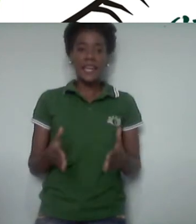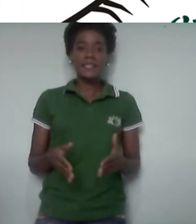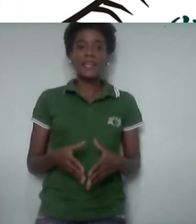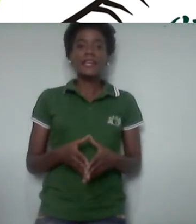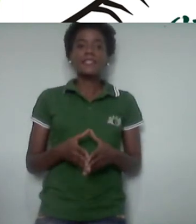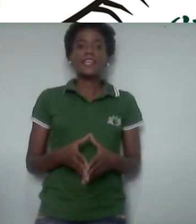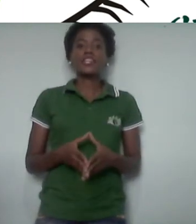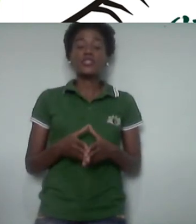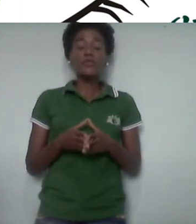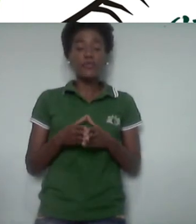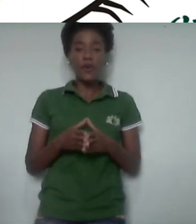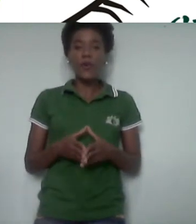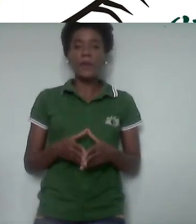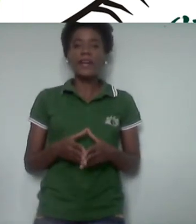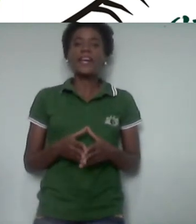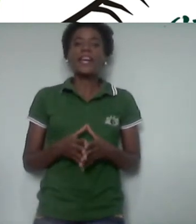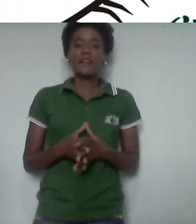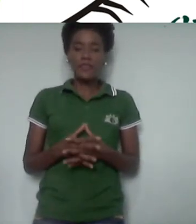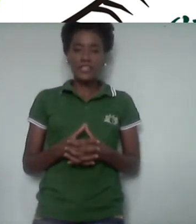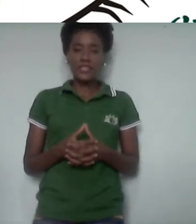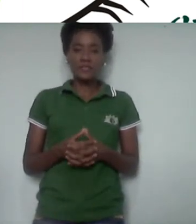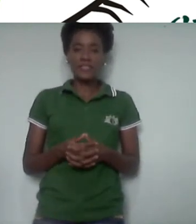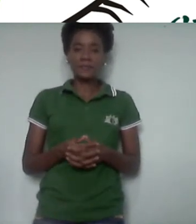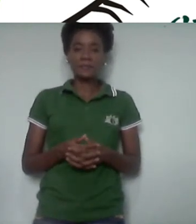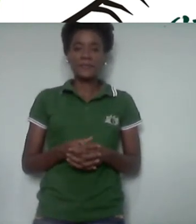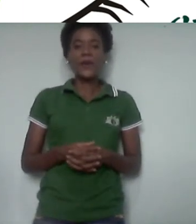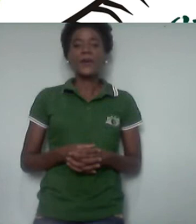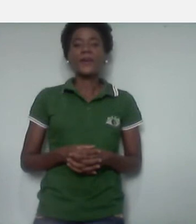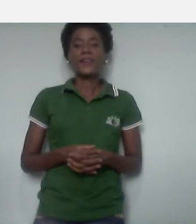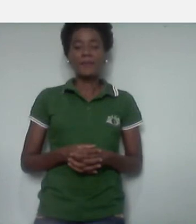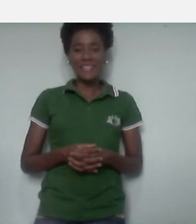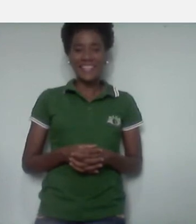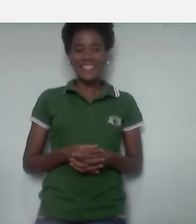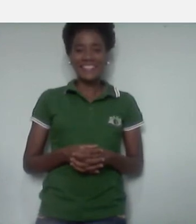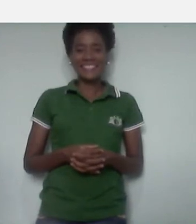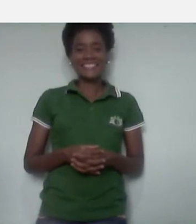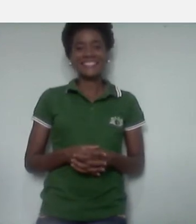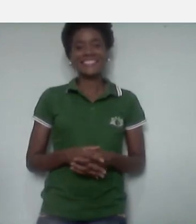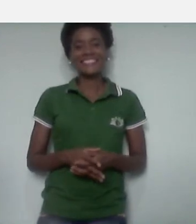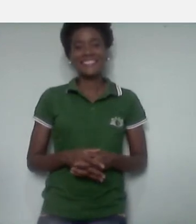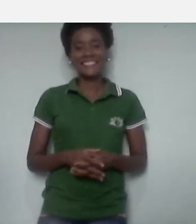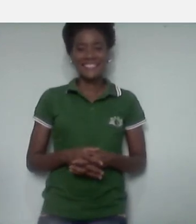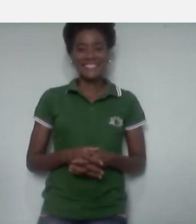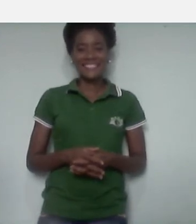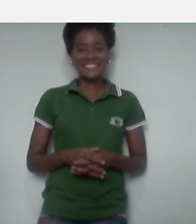para que essa seja de forma efetiva. Obrigada.